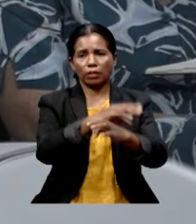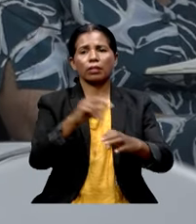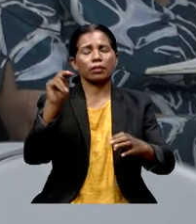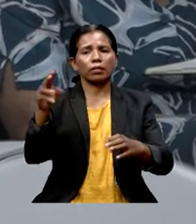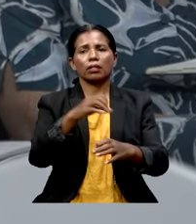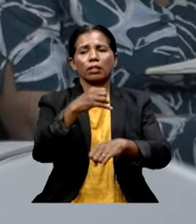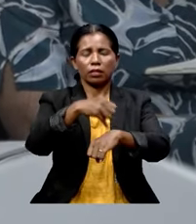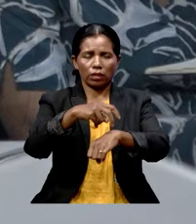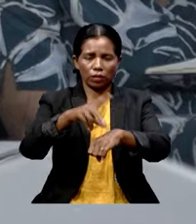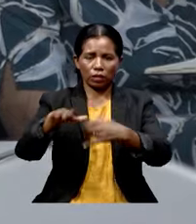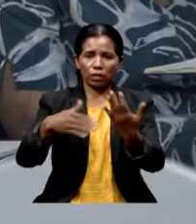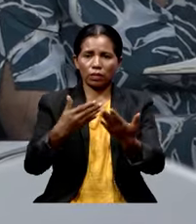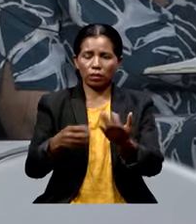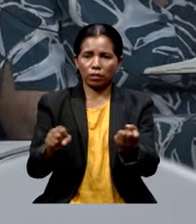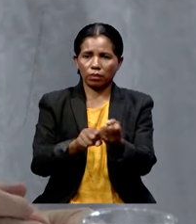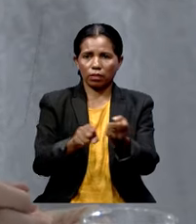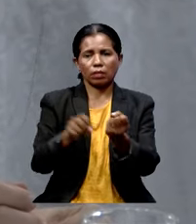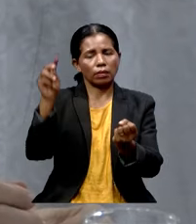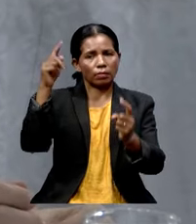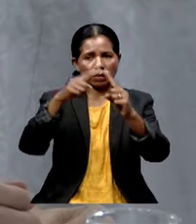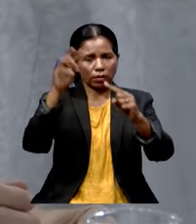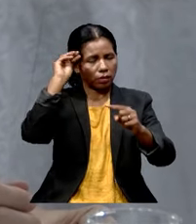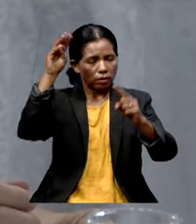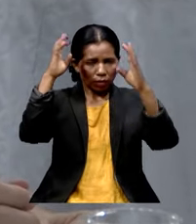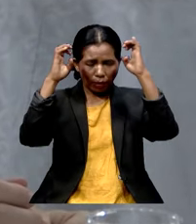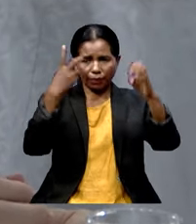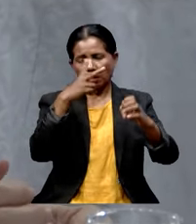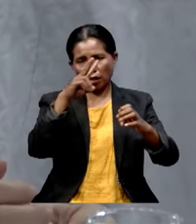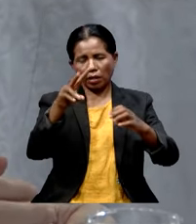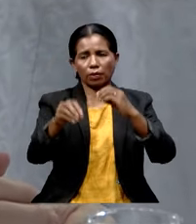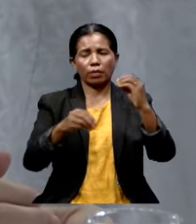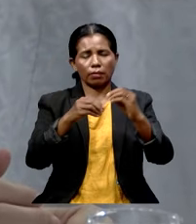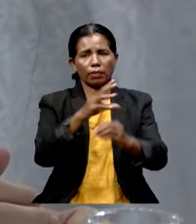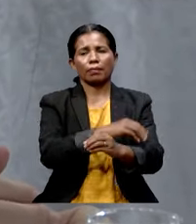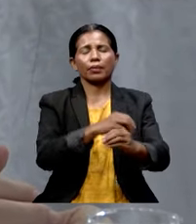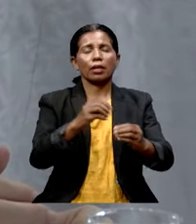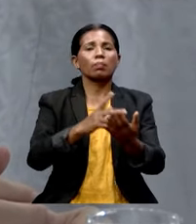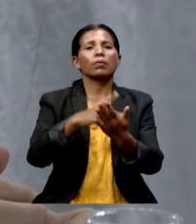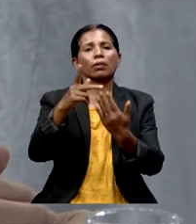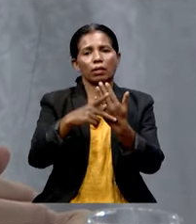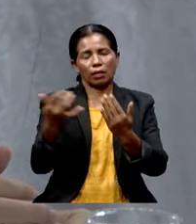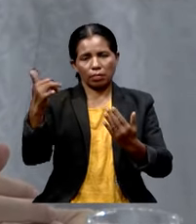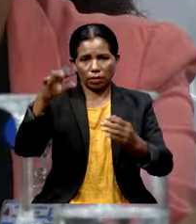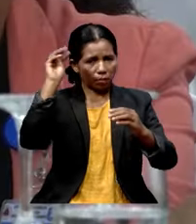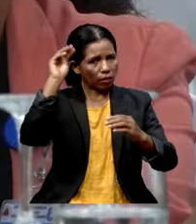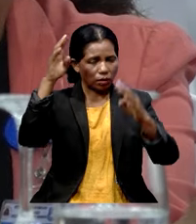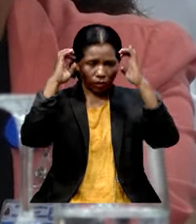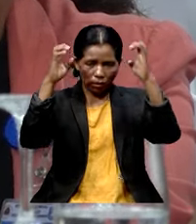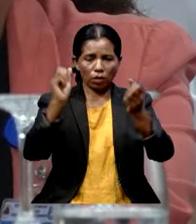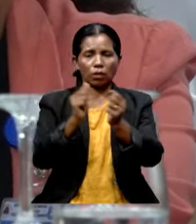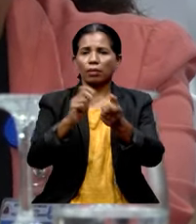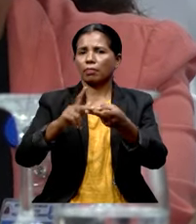agência internacional será apoio para o Ministério da Educação. Além de né, atuar em fila fala implementação do programa, será né, bem, mas o Ministro da Educação, o